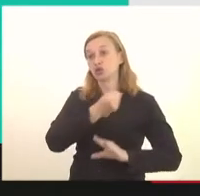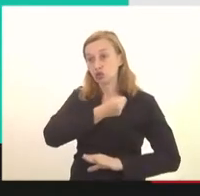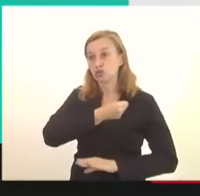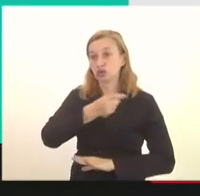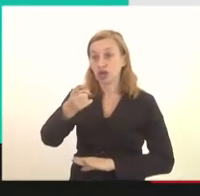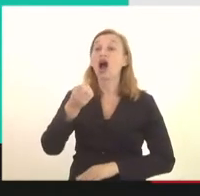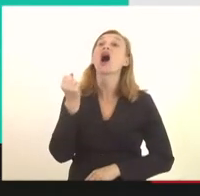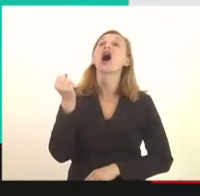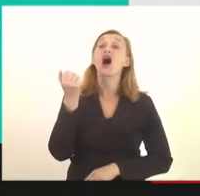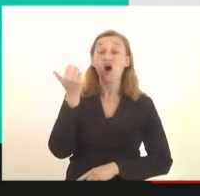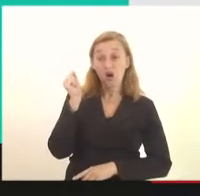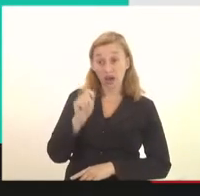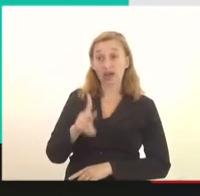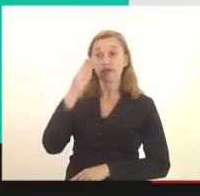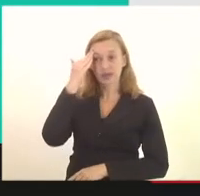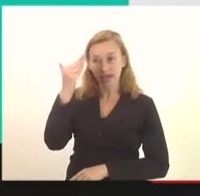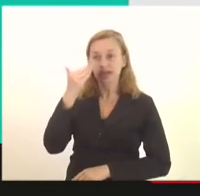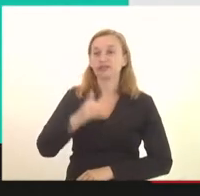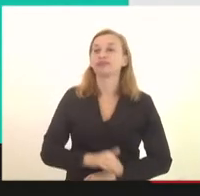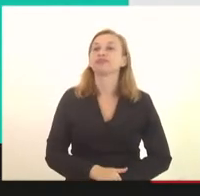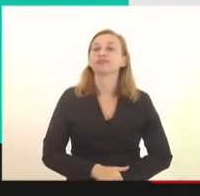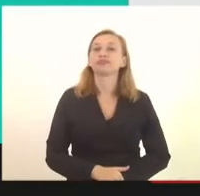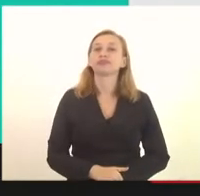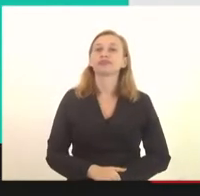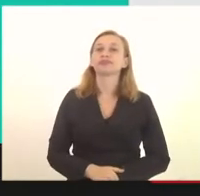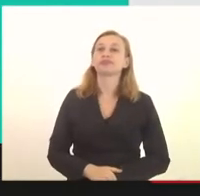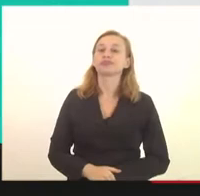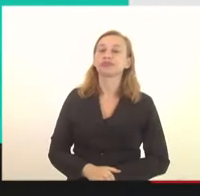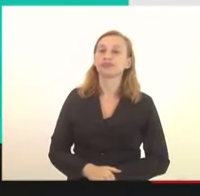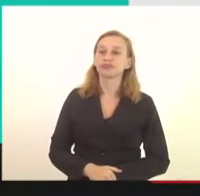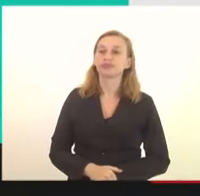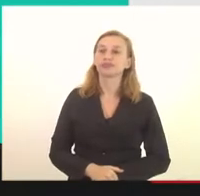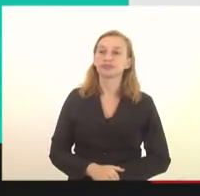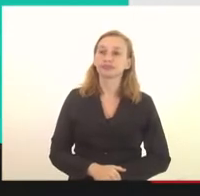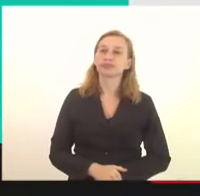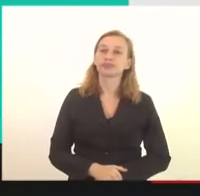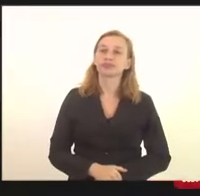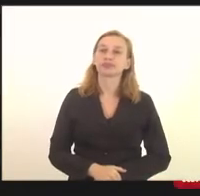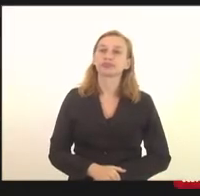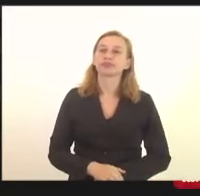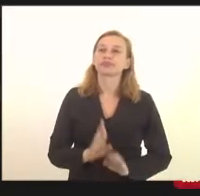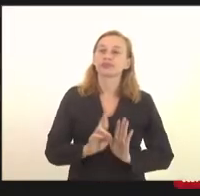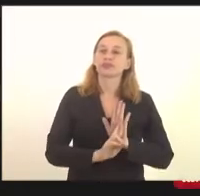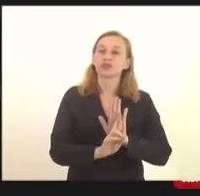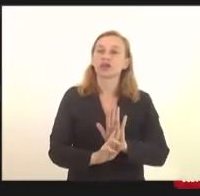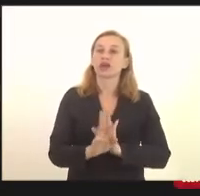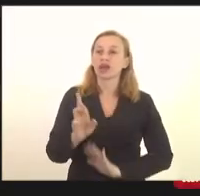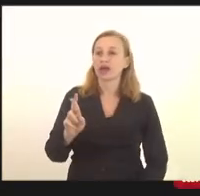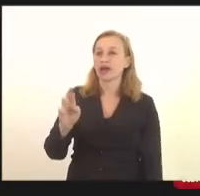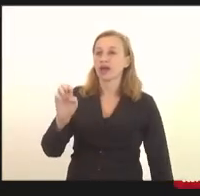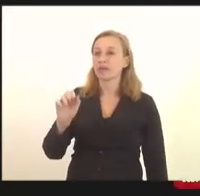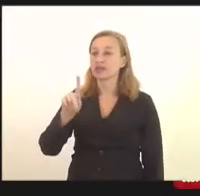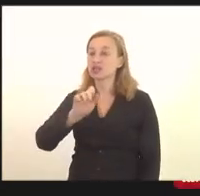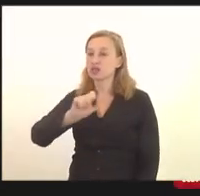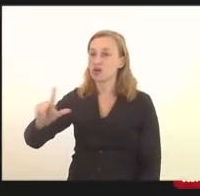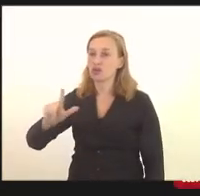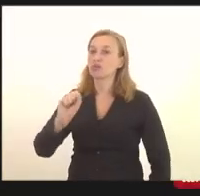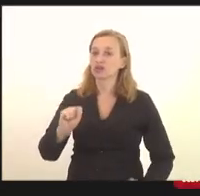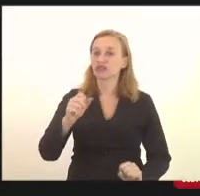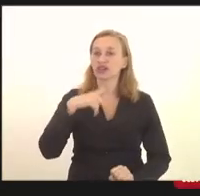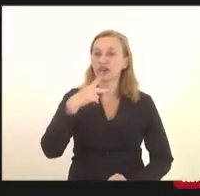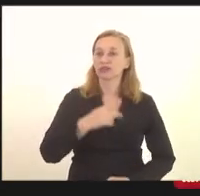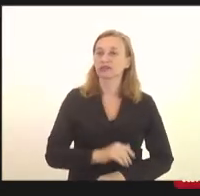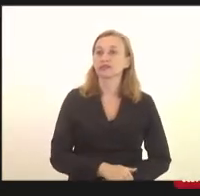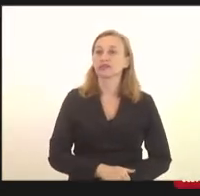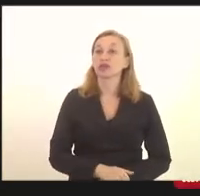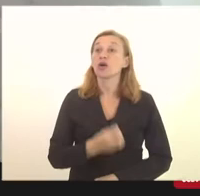obrigado. Ok. Então, eu queria convidar o representante da Repsol Sinopec, por favor.